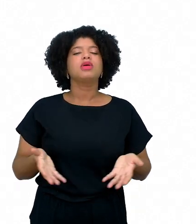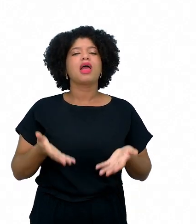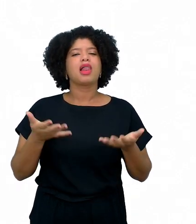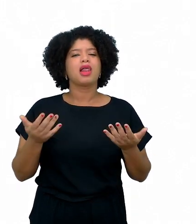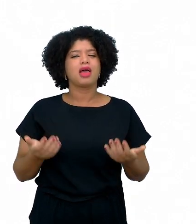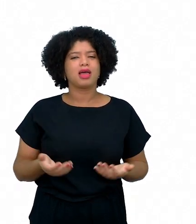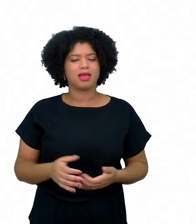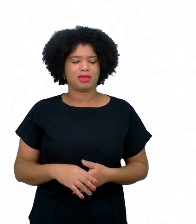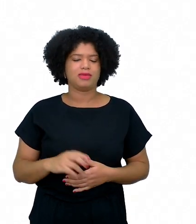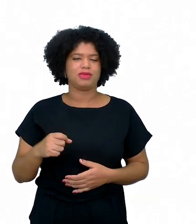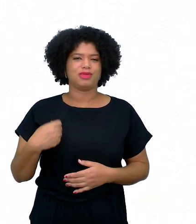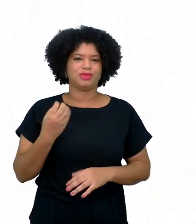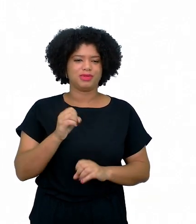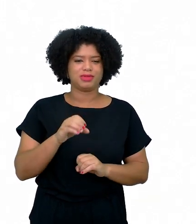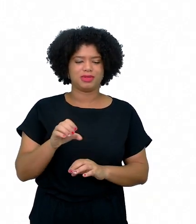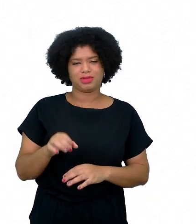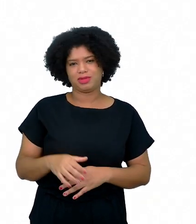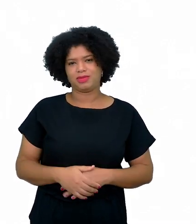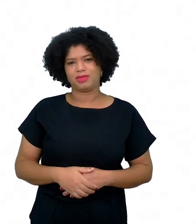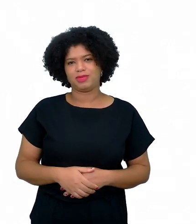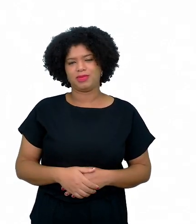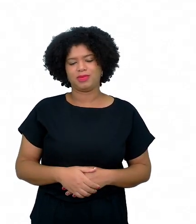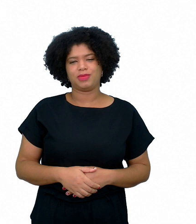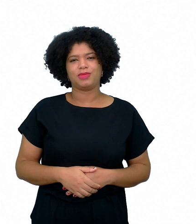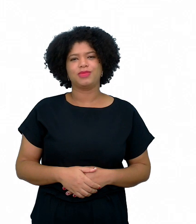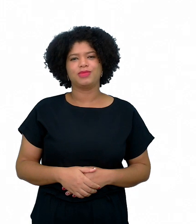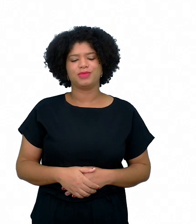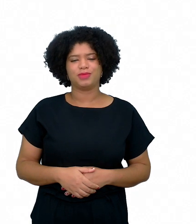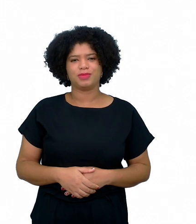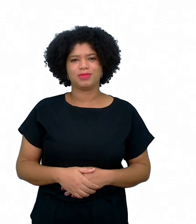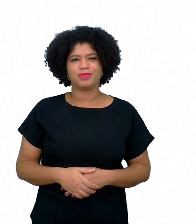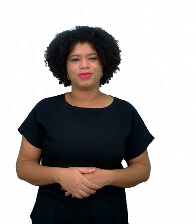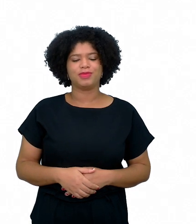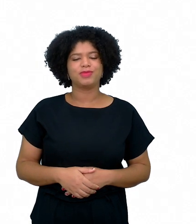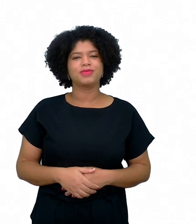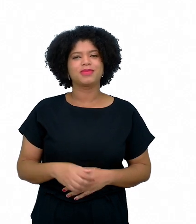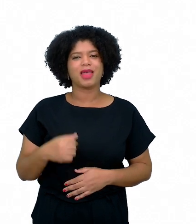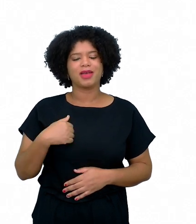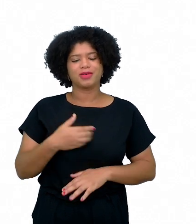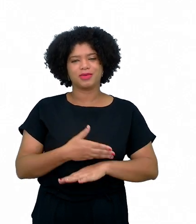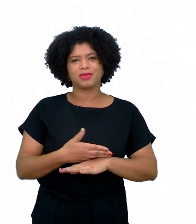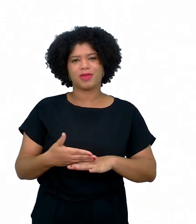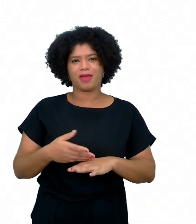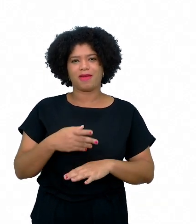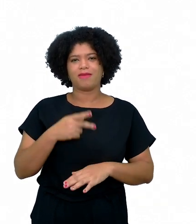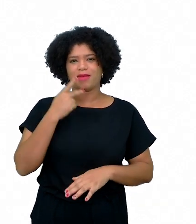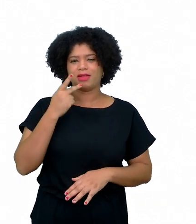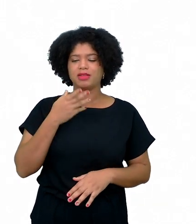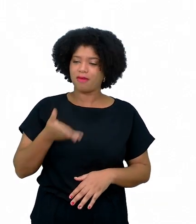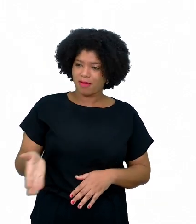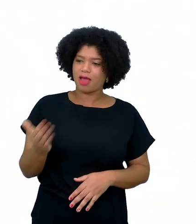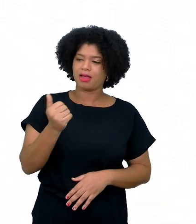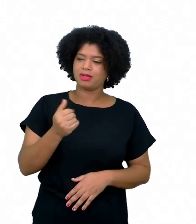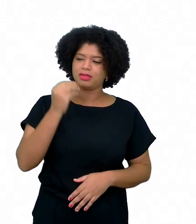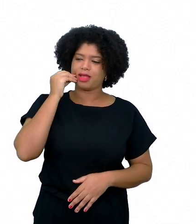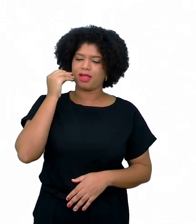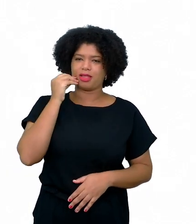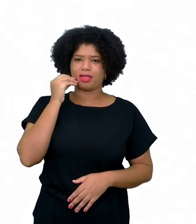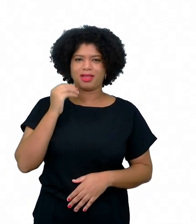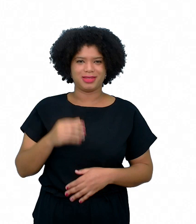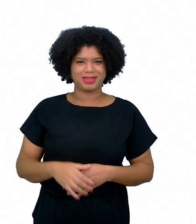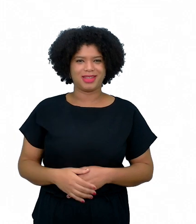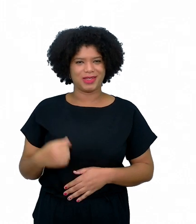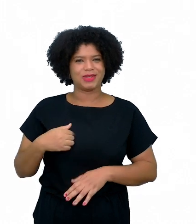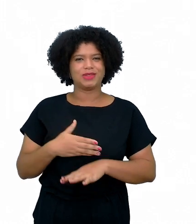nos... eu me dou fala, olha, Rosana, vai lá e tenta, né? Vamos tentar,